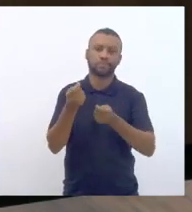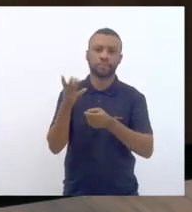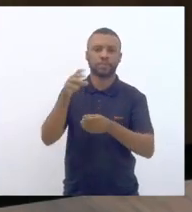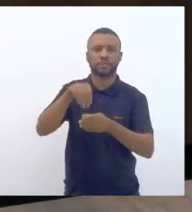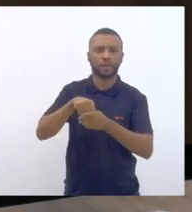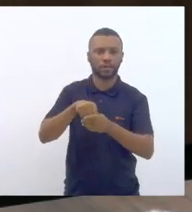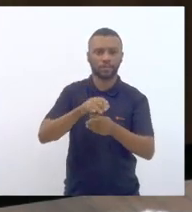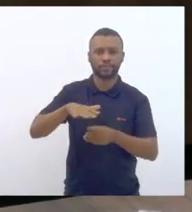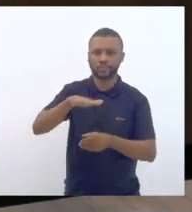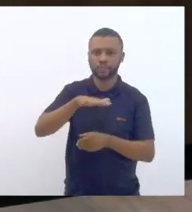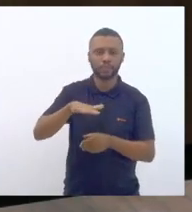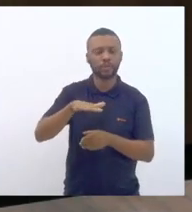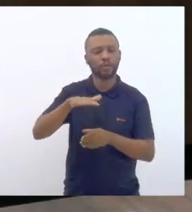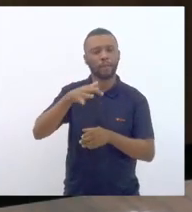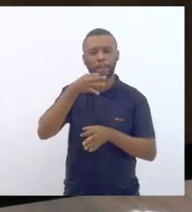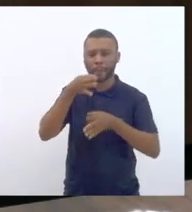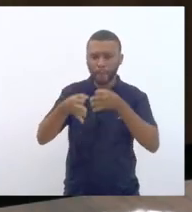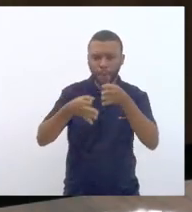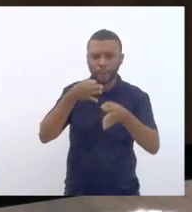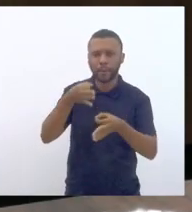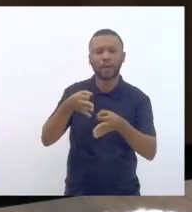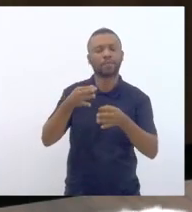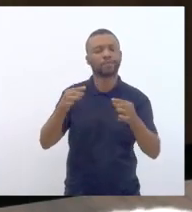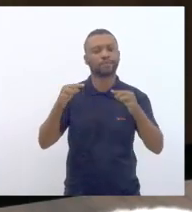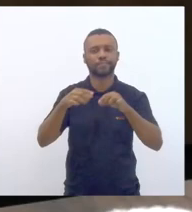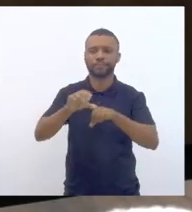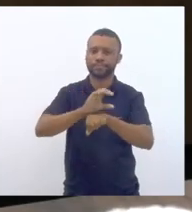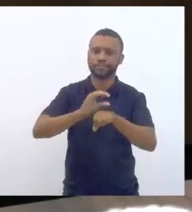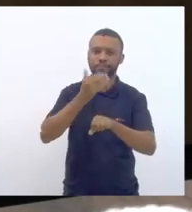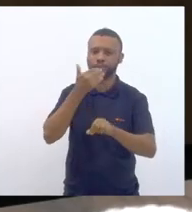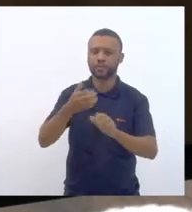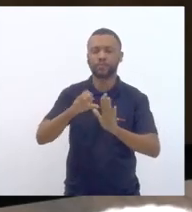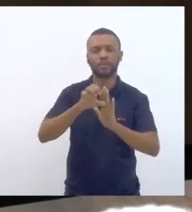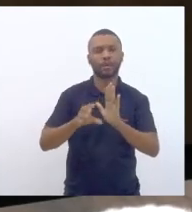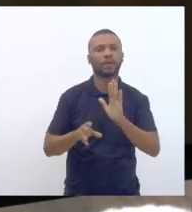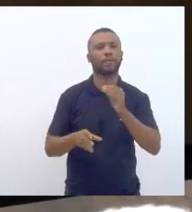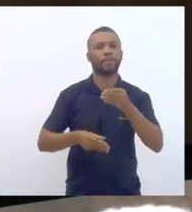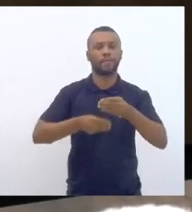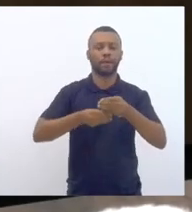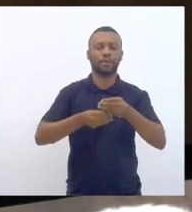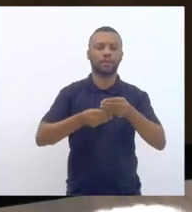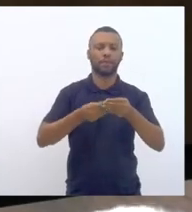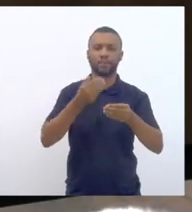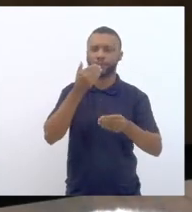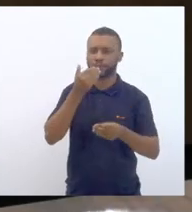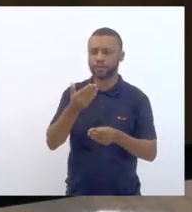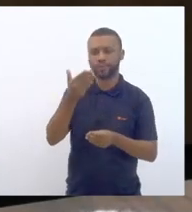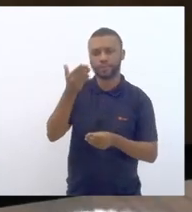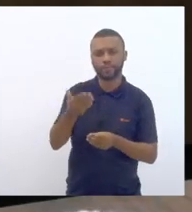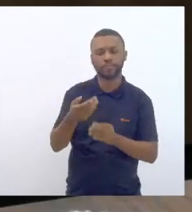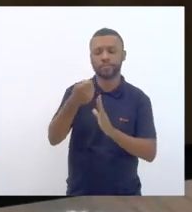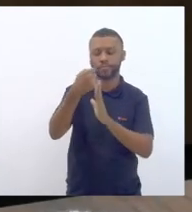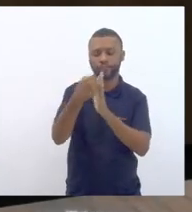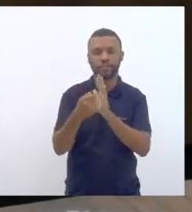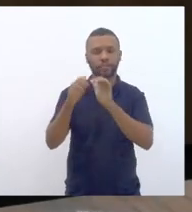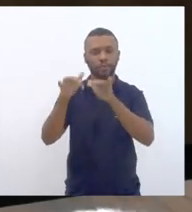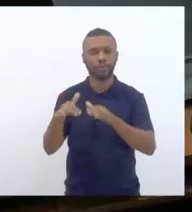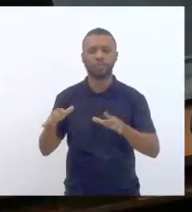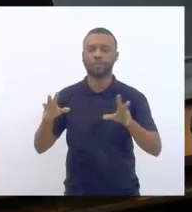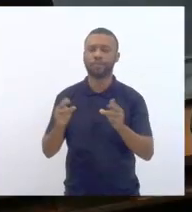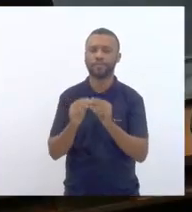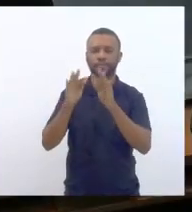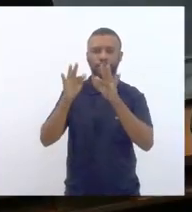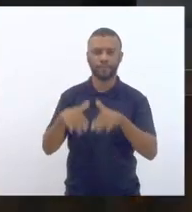parecer é pela constitucionalidade com emenda, concluindo por substitutivo e pedindo a Vossa Excelência a forma final de